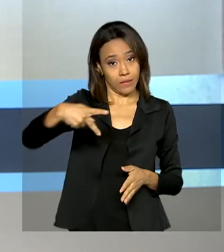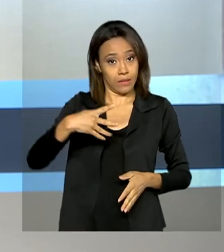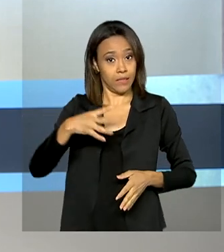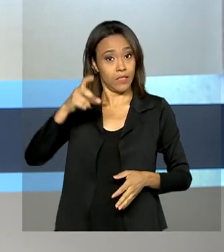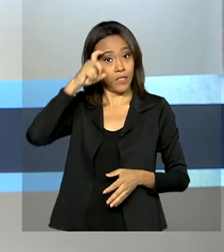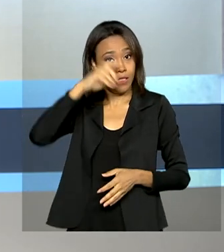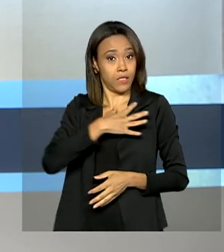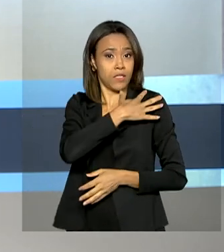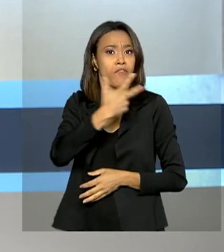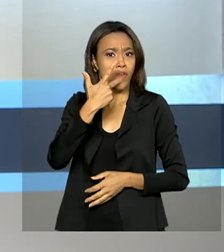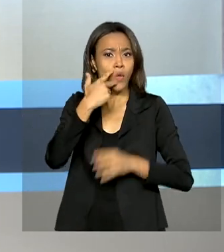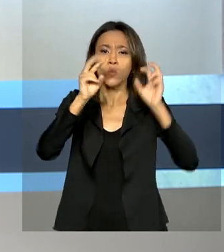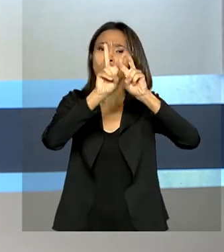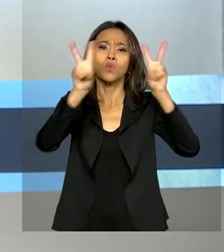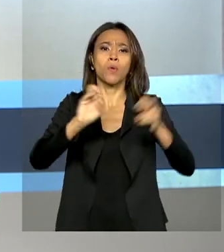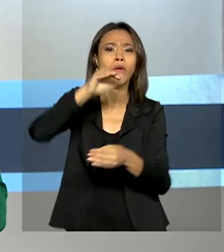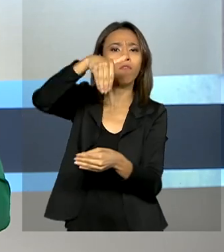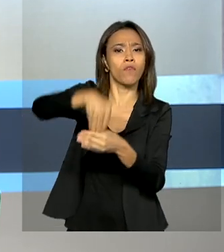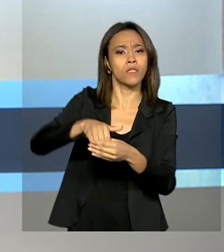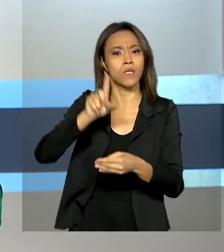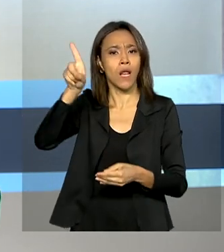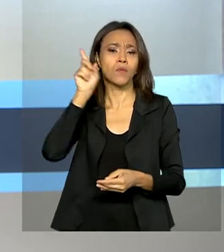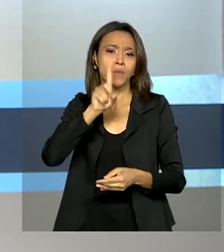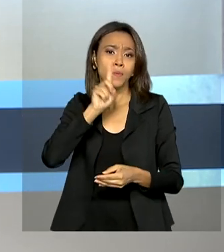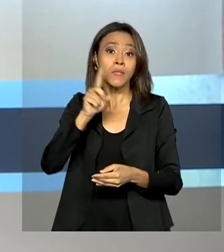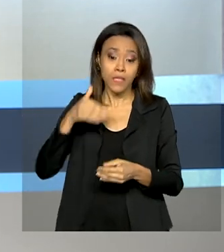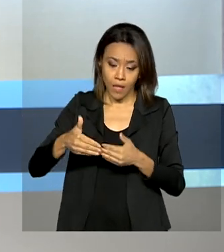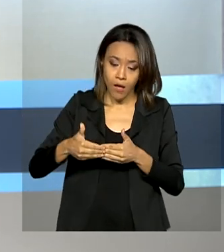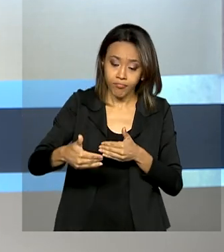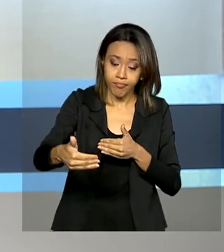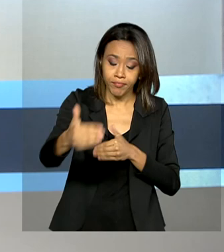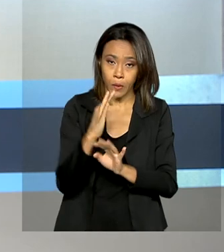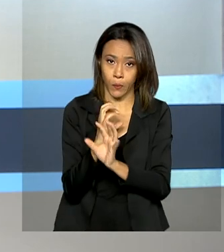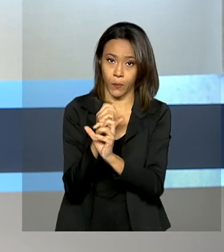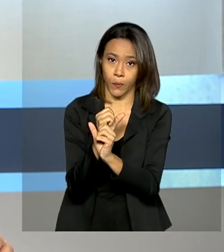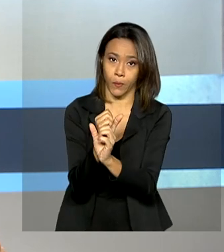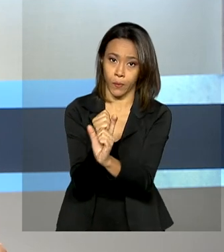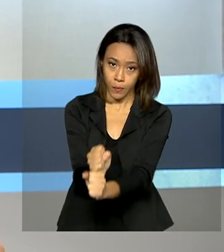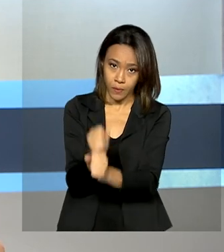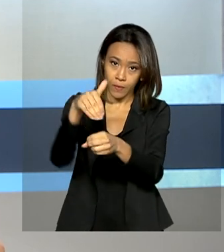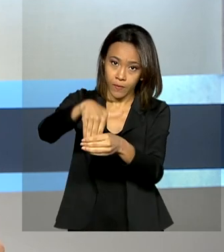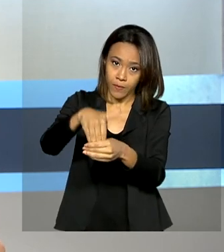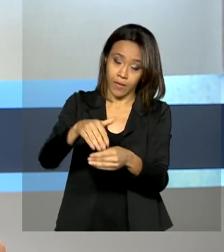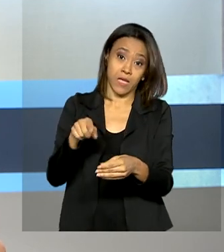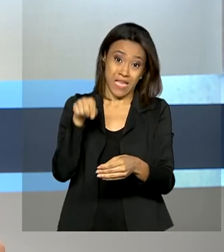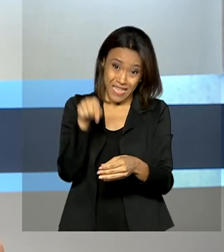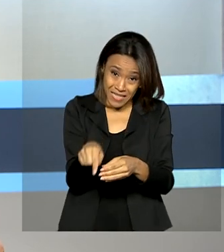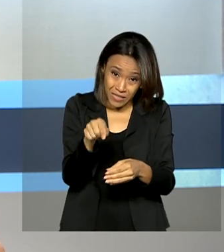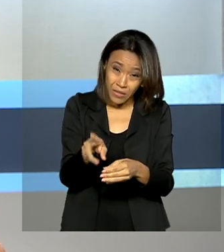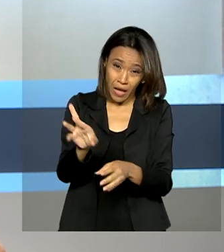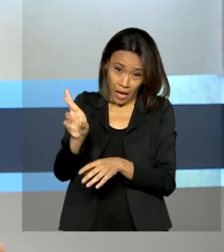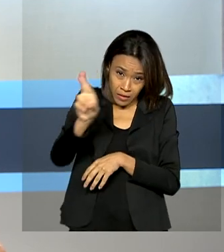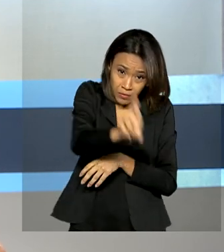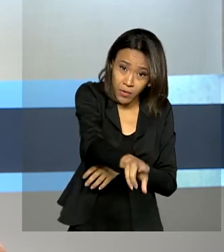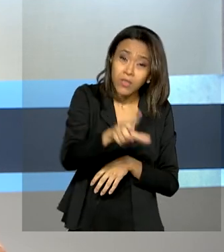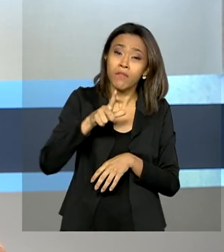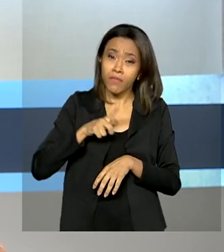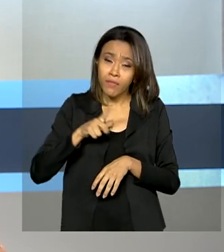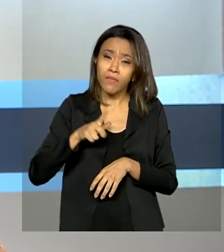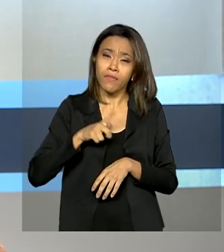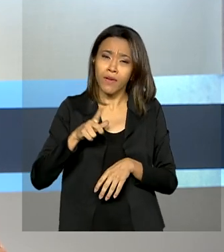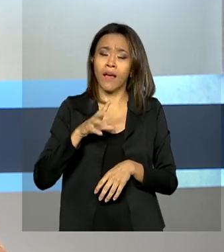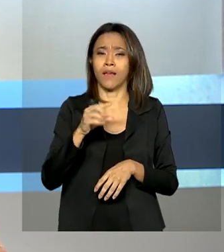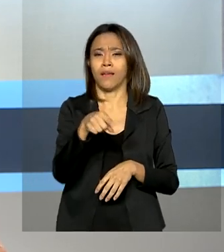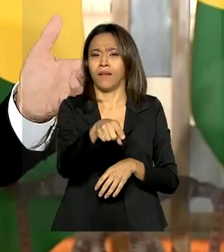dos Estados Unidos que estão em processo de apuração de votos. Segundo Mourão, o resultado não vai interferir na política ambiental